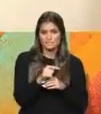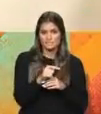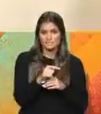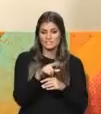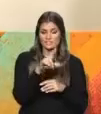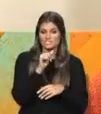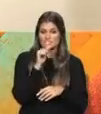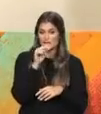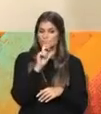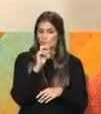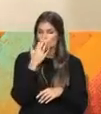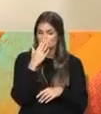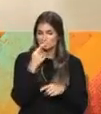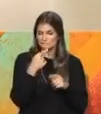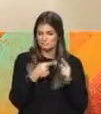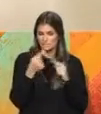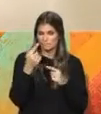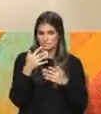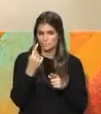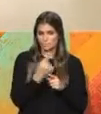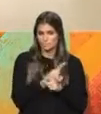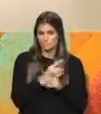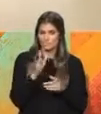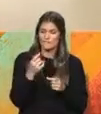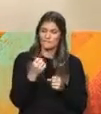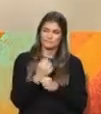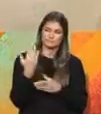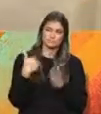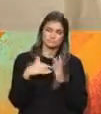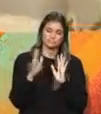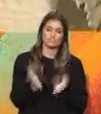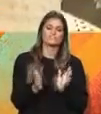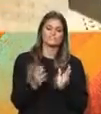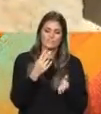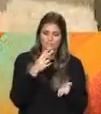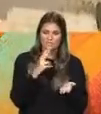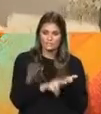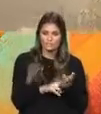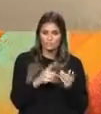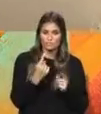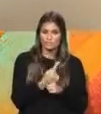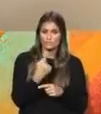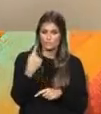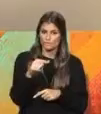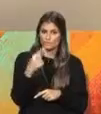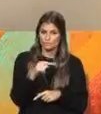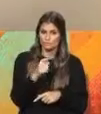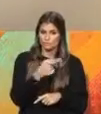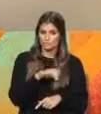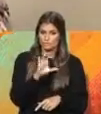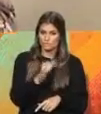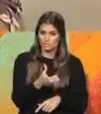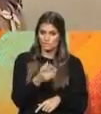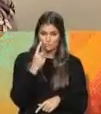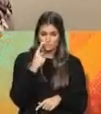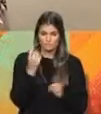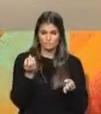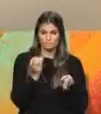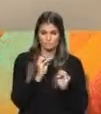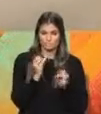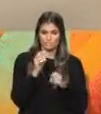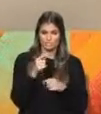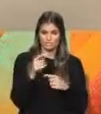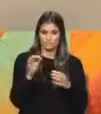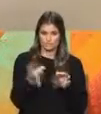Pode parecer estranho, mas a verdade é que é algo que já é feito há muito tempo. Sim, é verdade. É algo único no nosso concelho. Não temos conhecimento que haja este